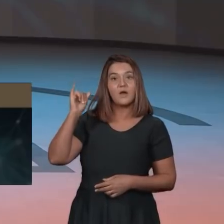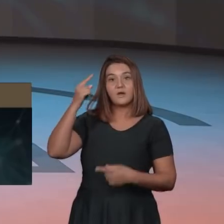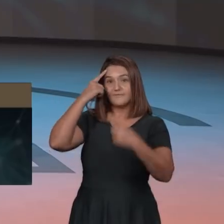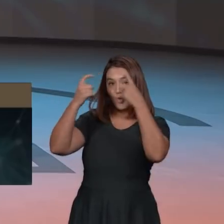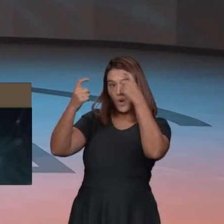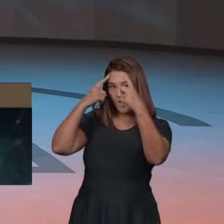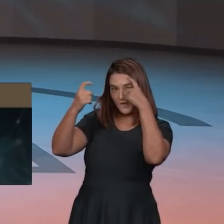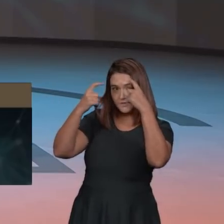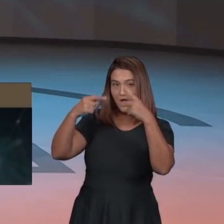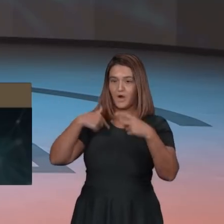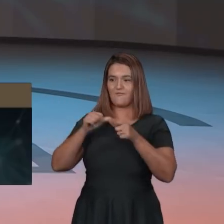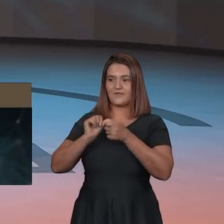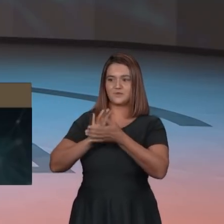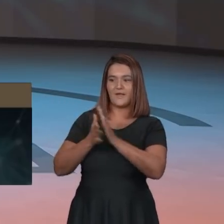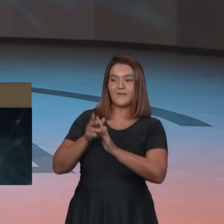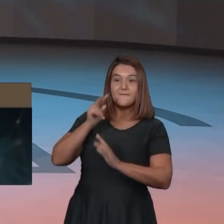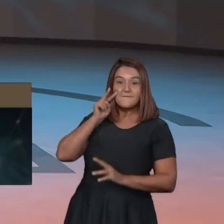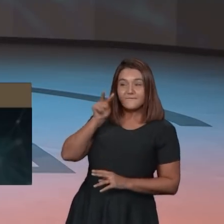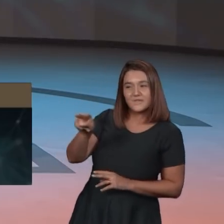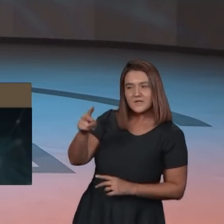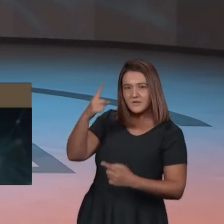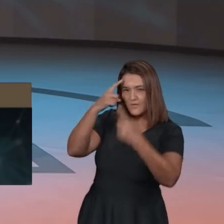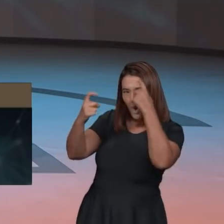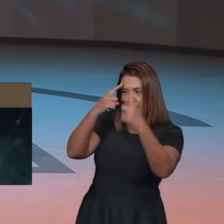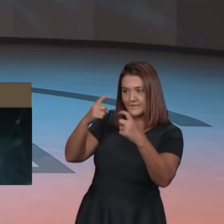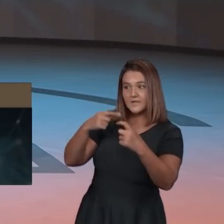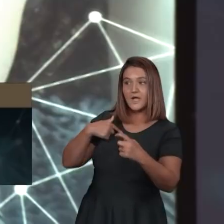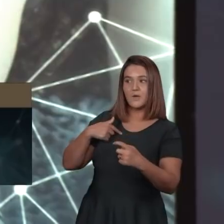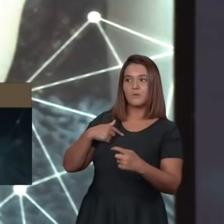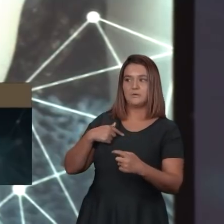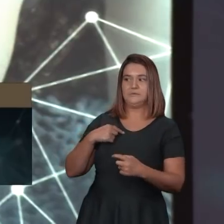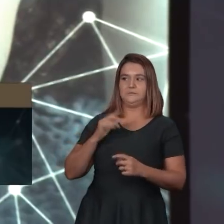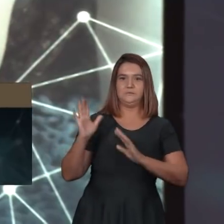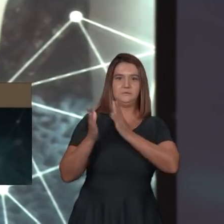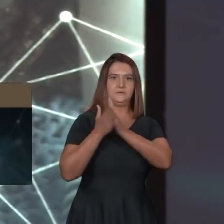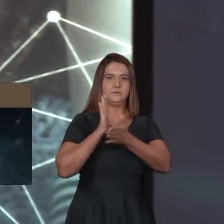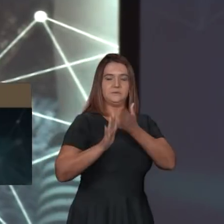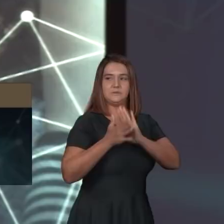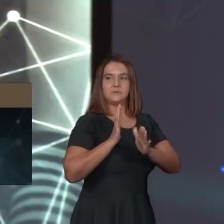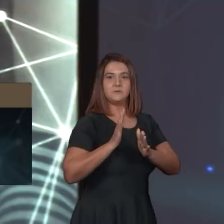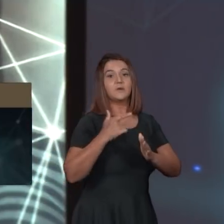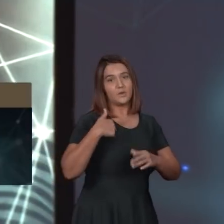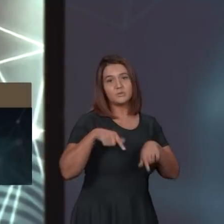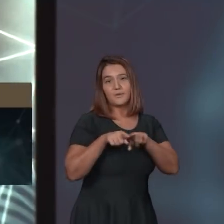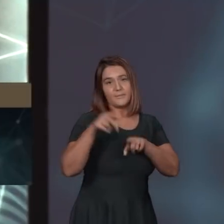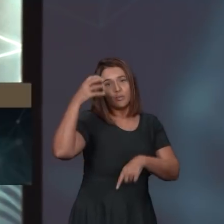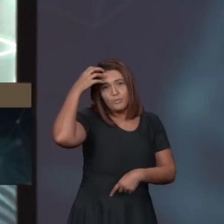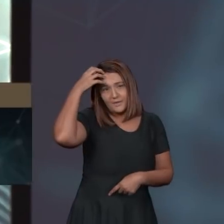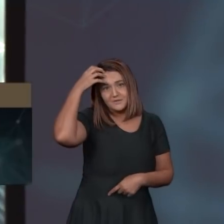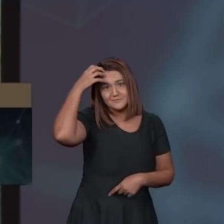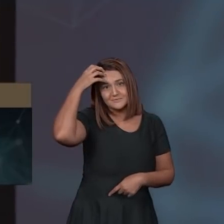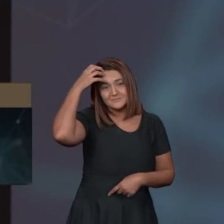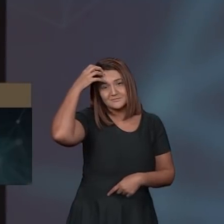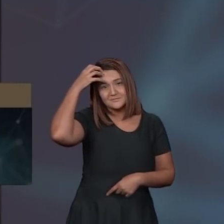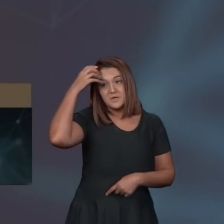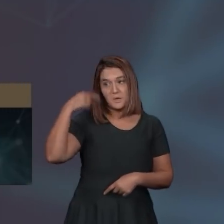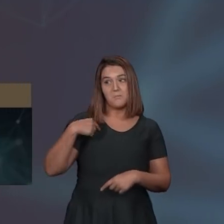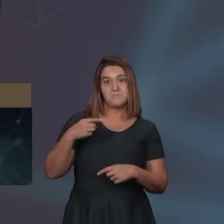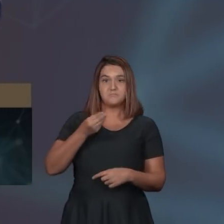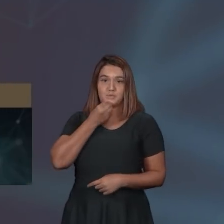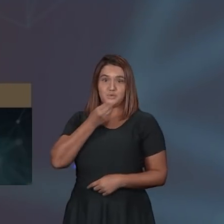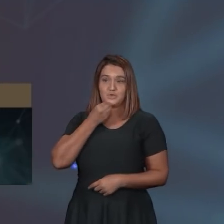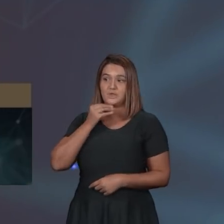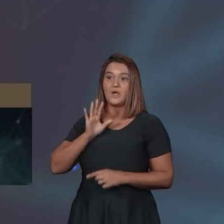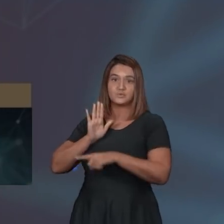ele é corresponsável por aquele crime com o assassino. Deus certamente viu tudo aquilo e poderia evitar, mas